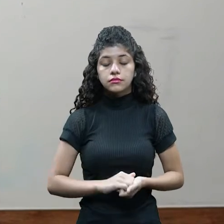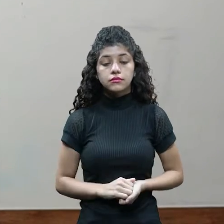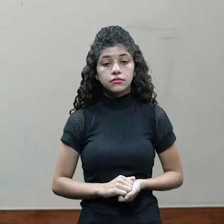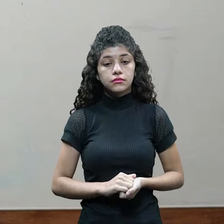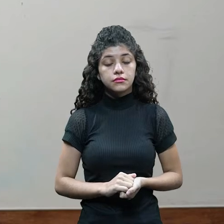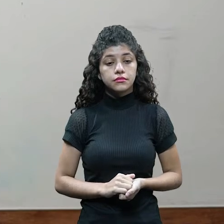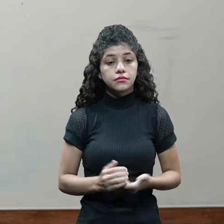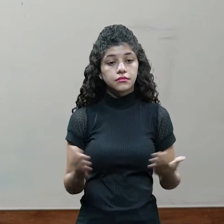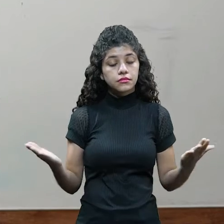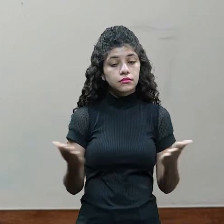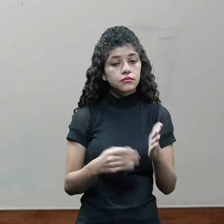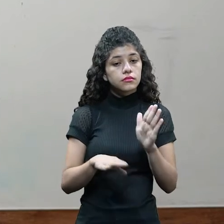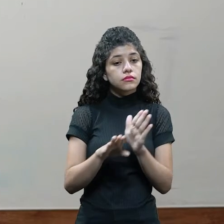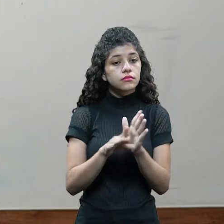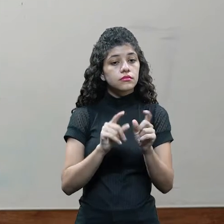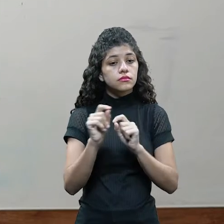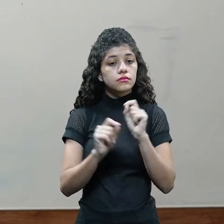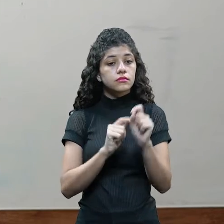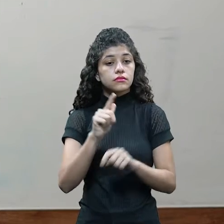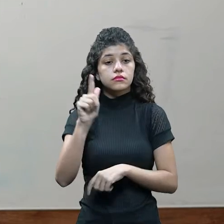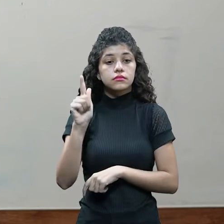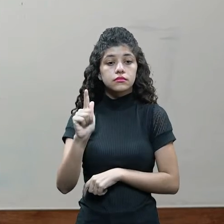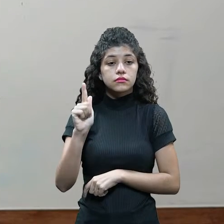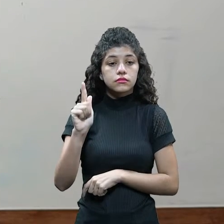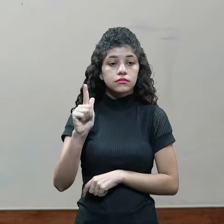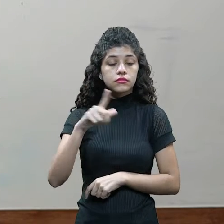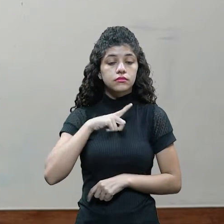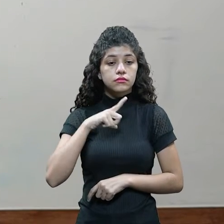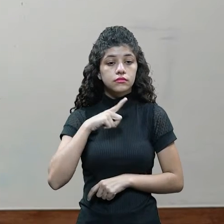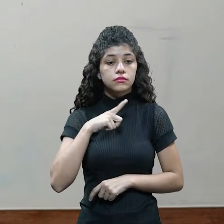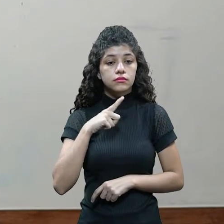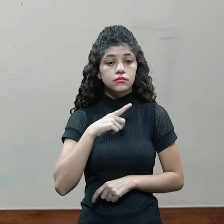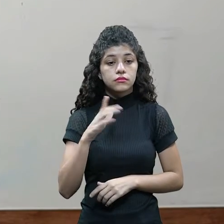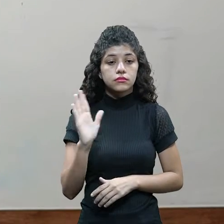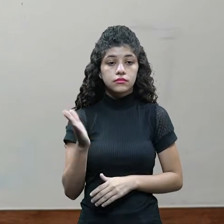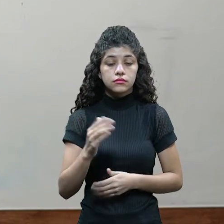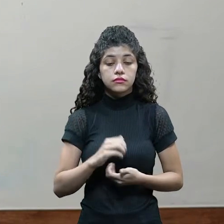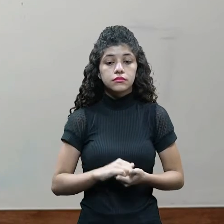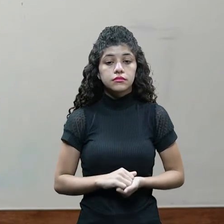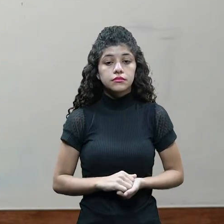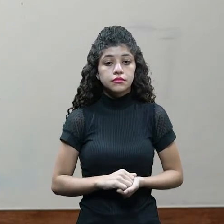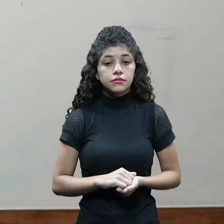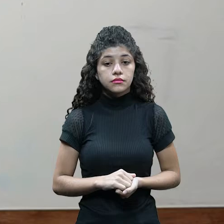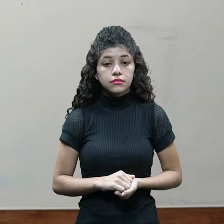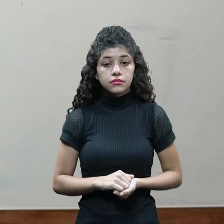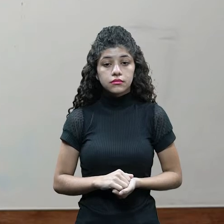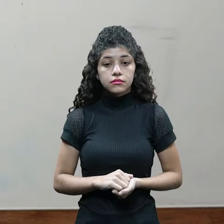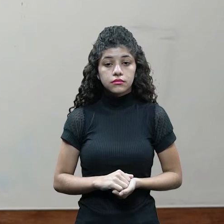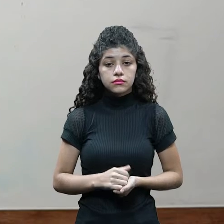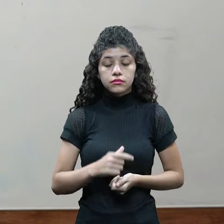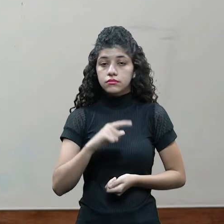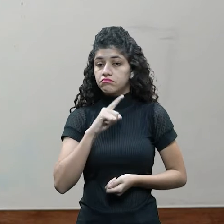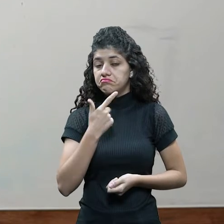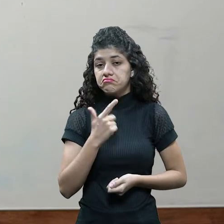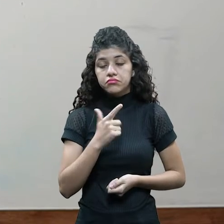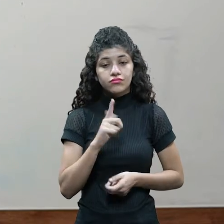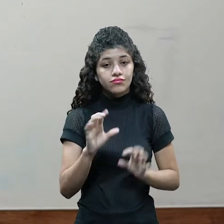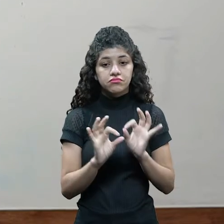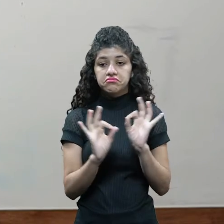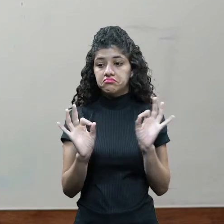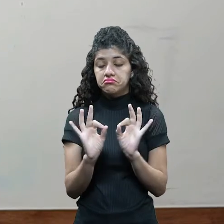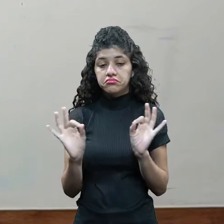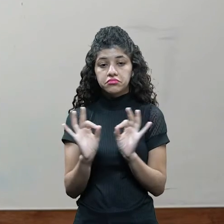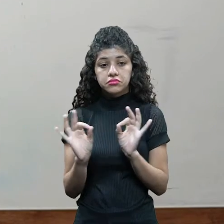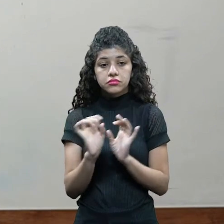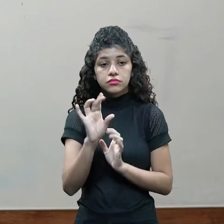meu destino? Grama. Eu já não tenho número aqui, o número 6. Então eu não tenho cálculo, não preciso fazer nada. Qual é a